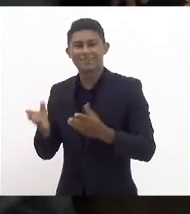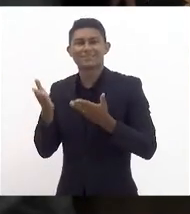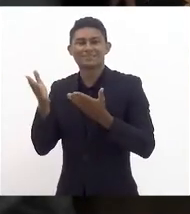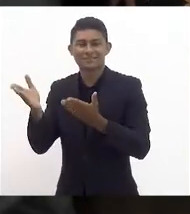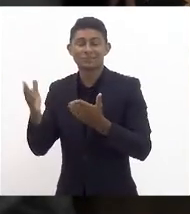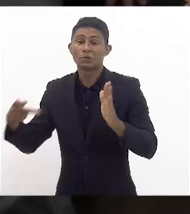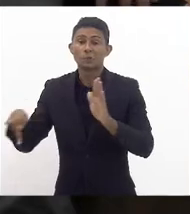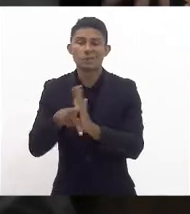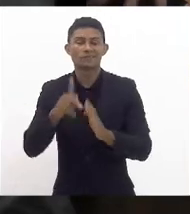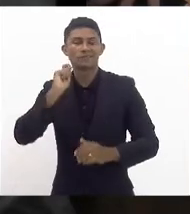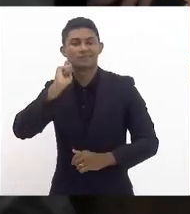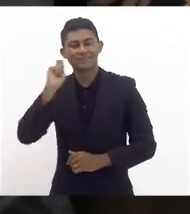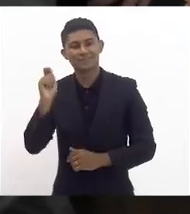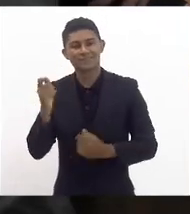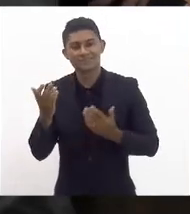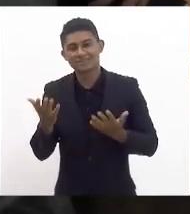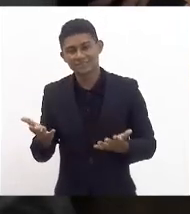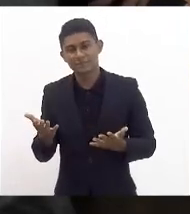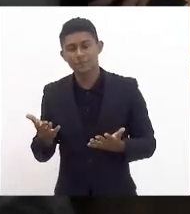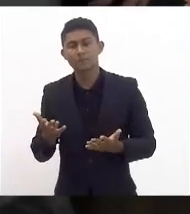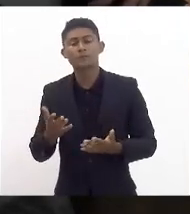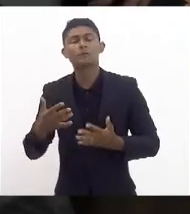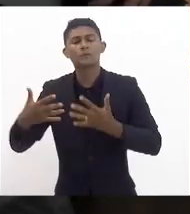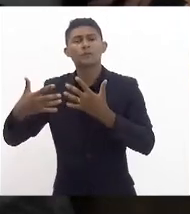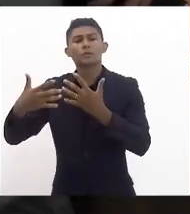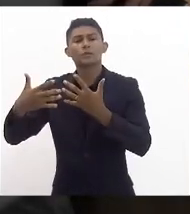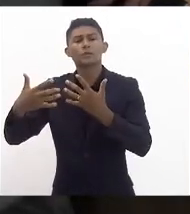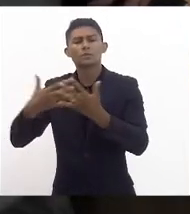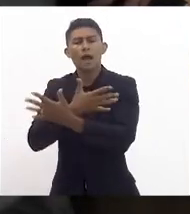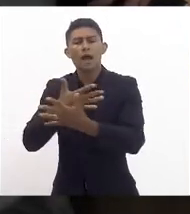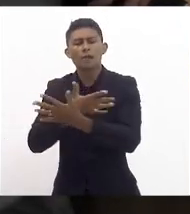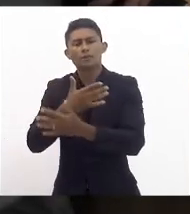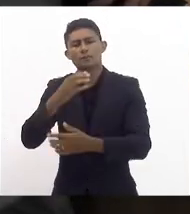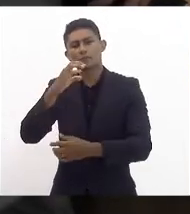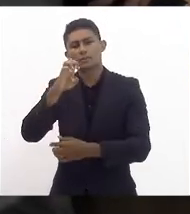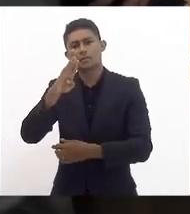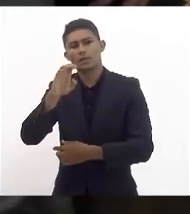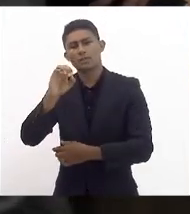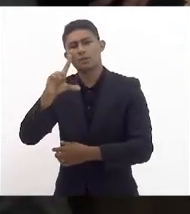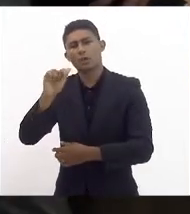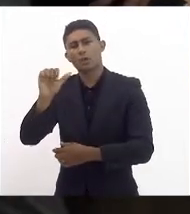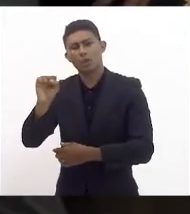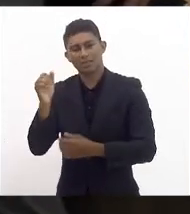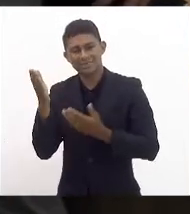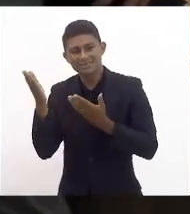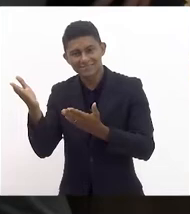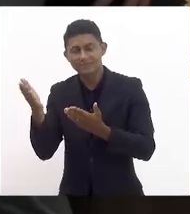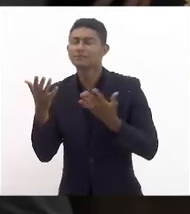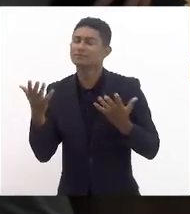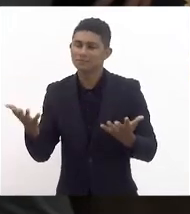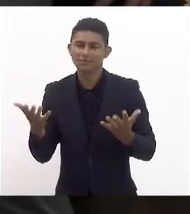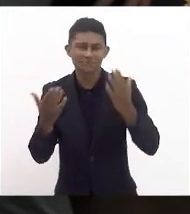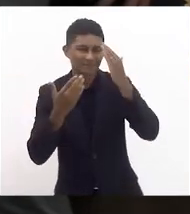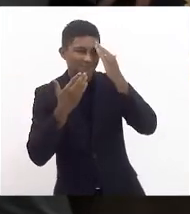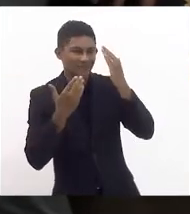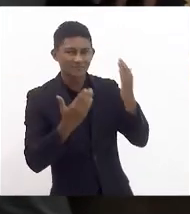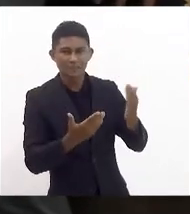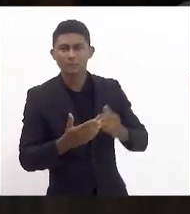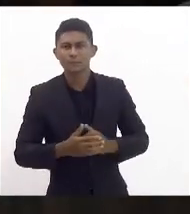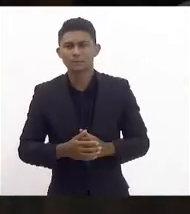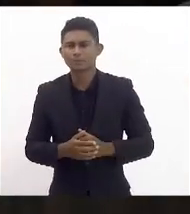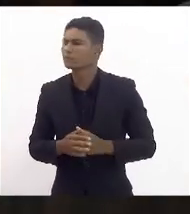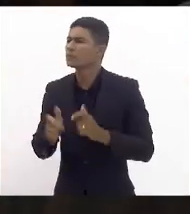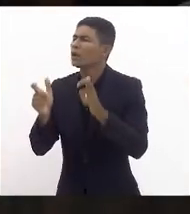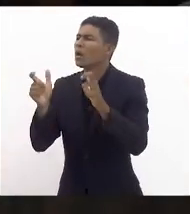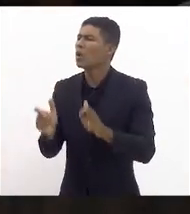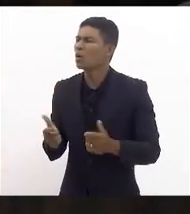Sacro de Tiradentes na cidade de Cebolas, no município de Paraíba do Sul. Muito obrigado, senhor presidente. Como é que é? Na